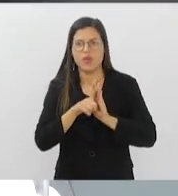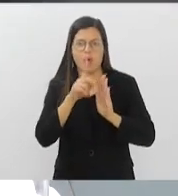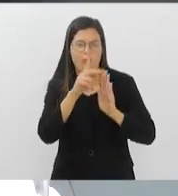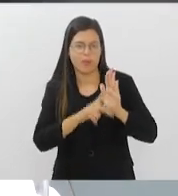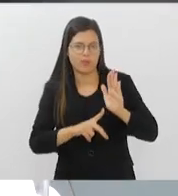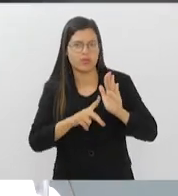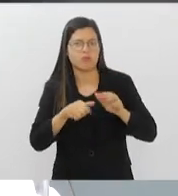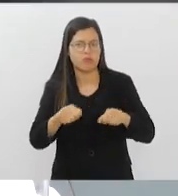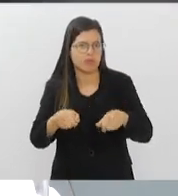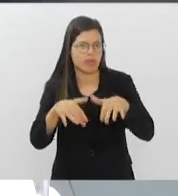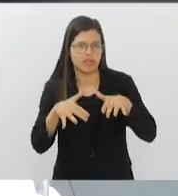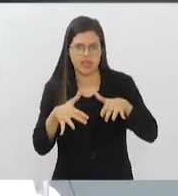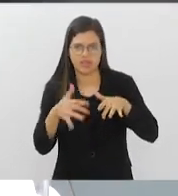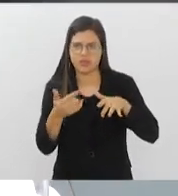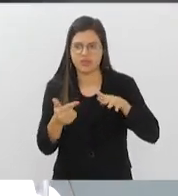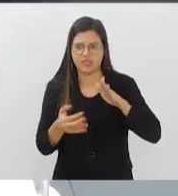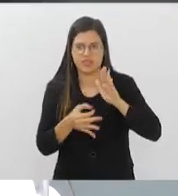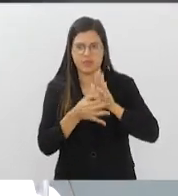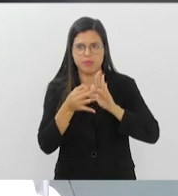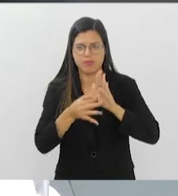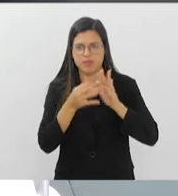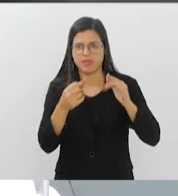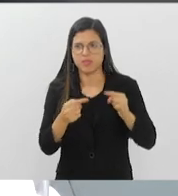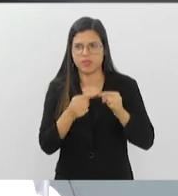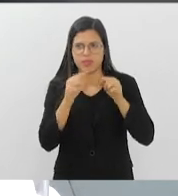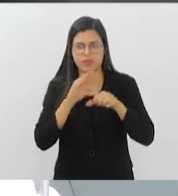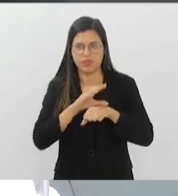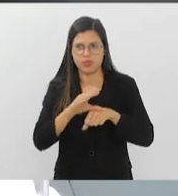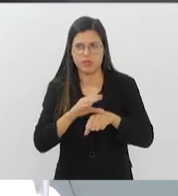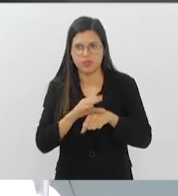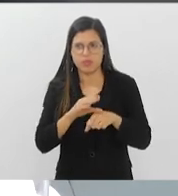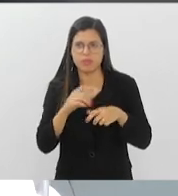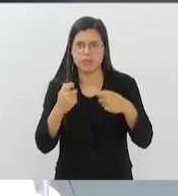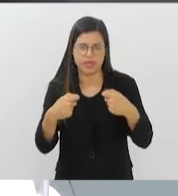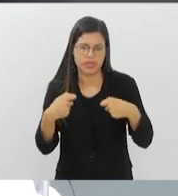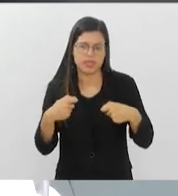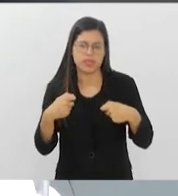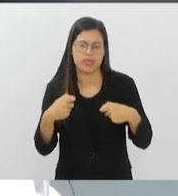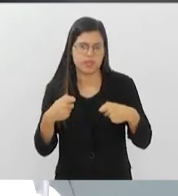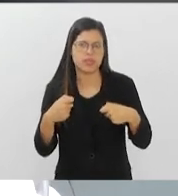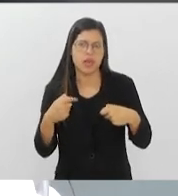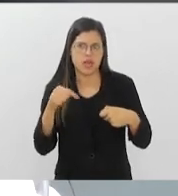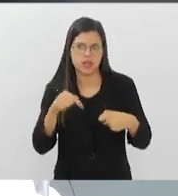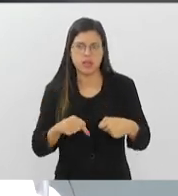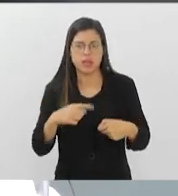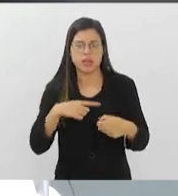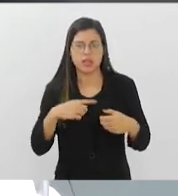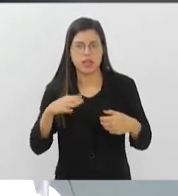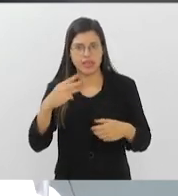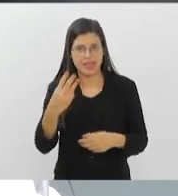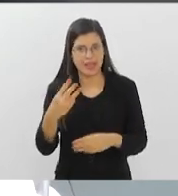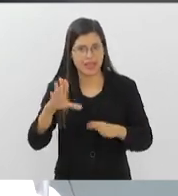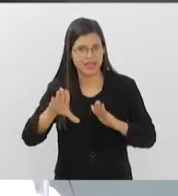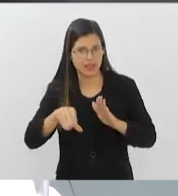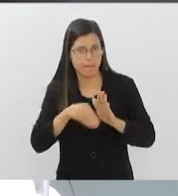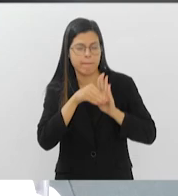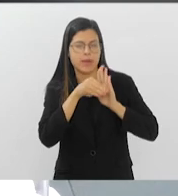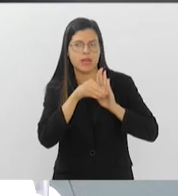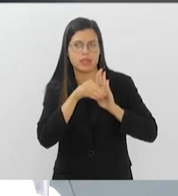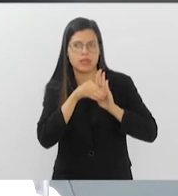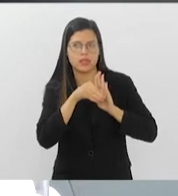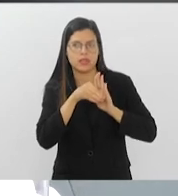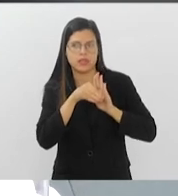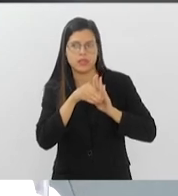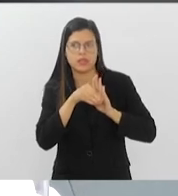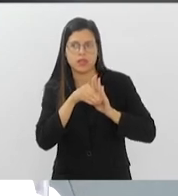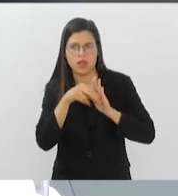parecer de constitucionalidade, precisa receber aqui, e tem três emendas de minha autoria